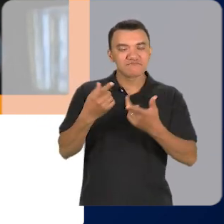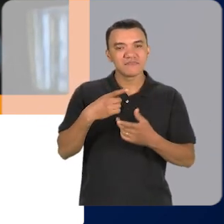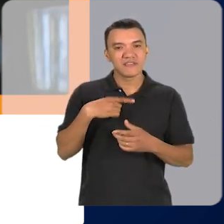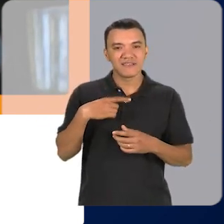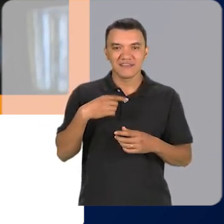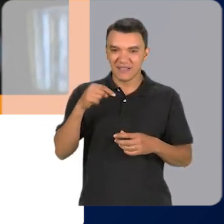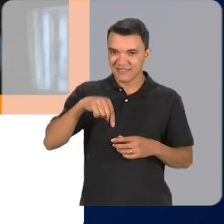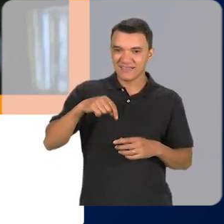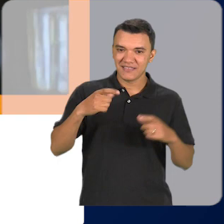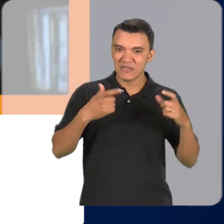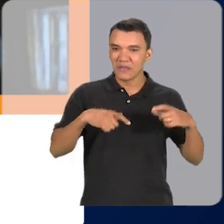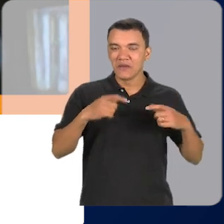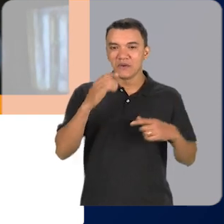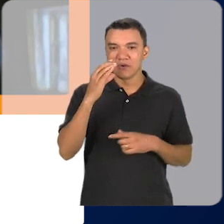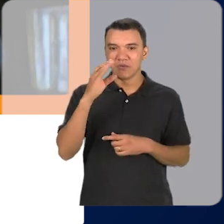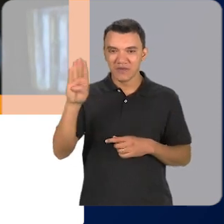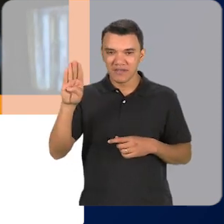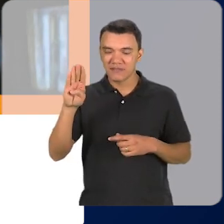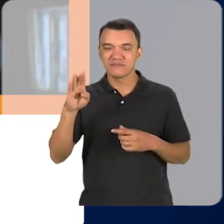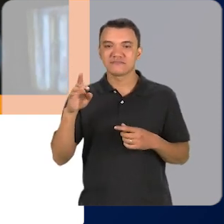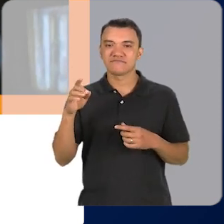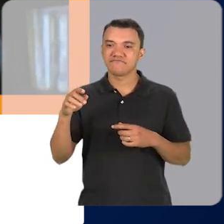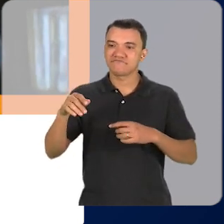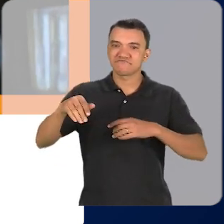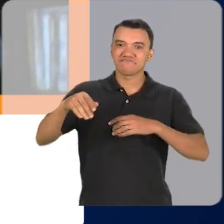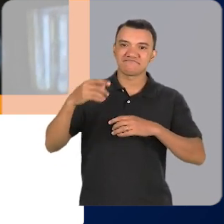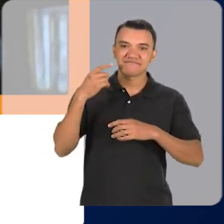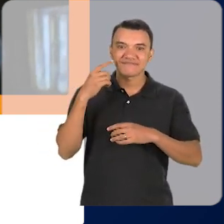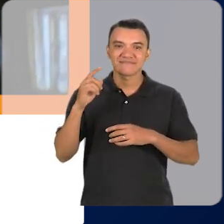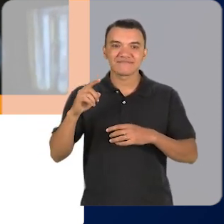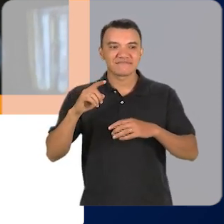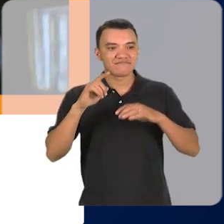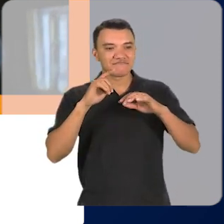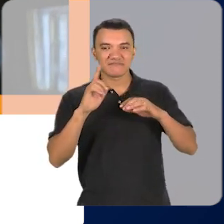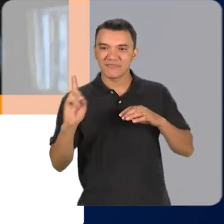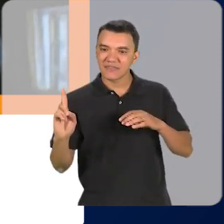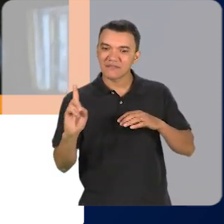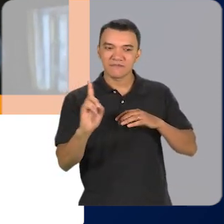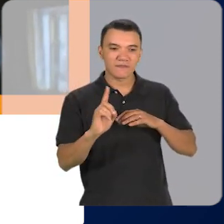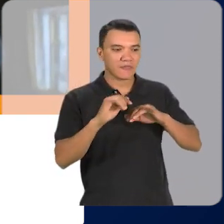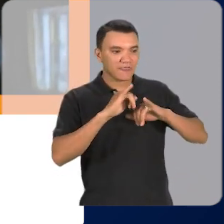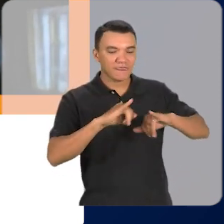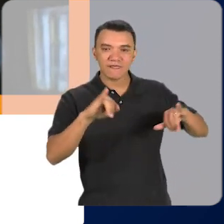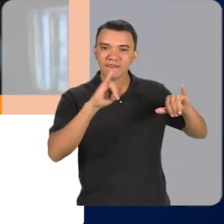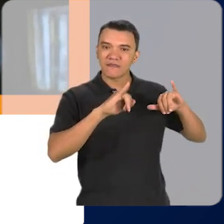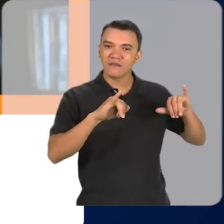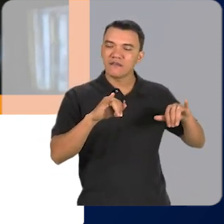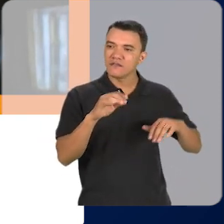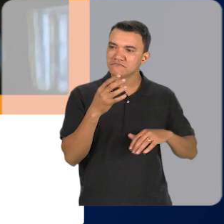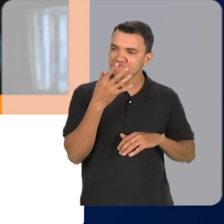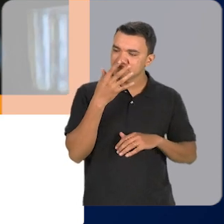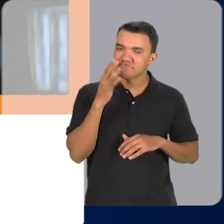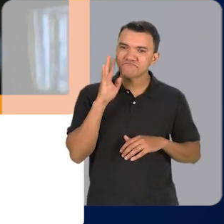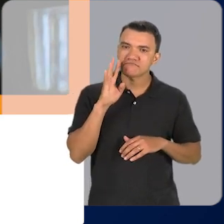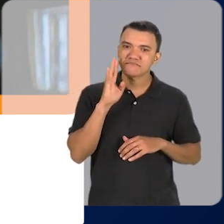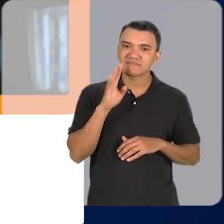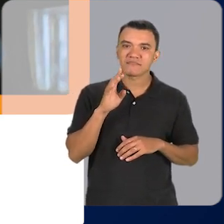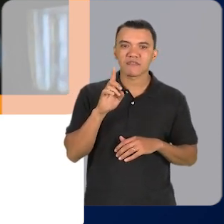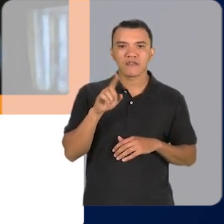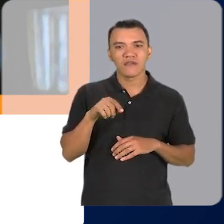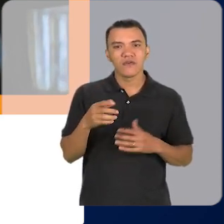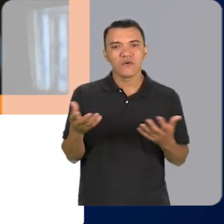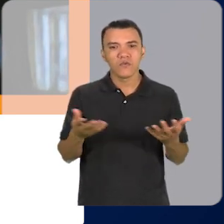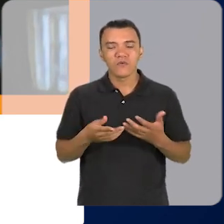na Coab, né, passar assim, anunciando, e eu vejo uma coisa interessante, que hoje é um